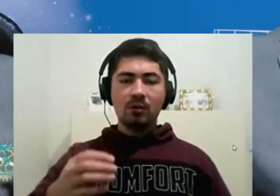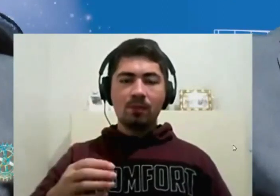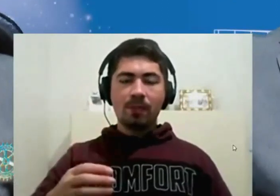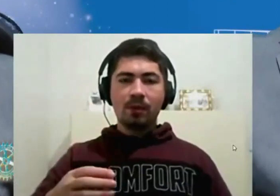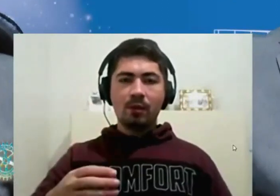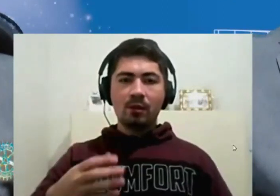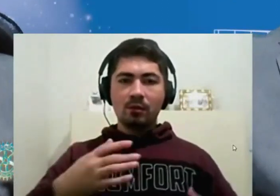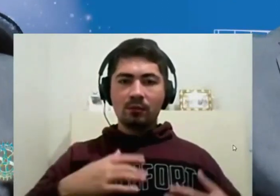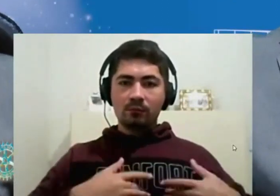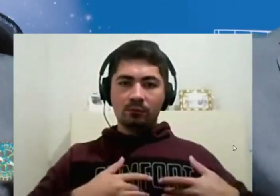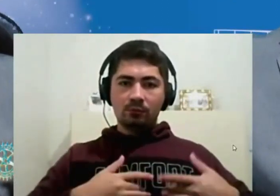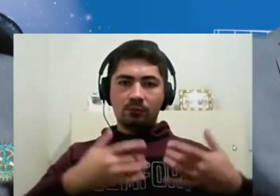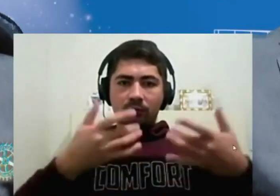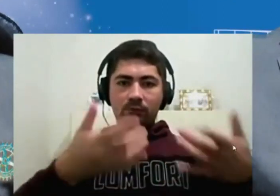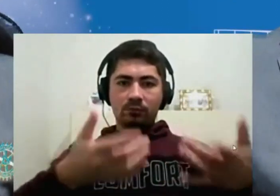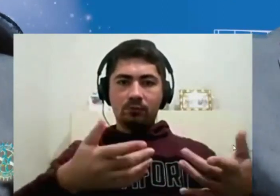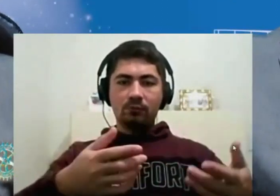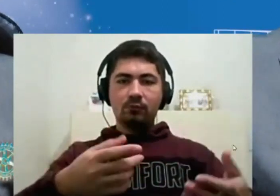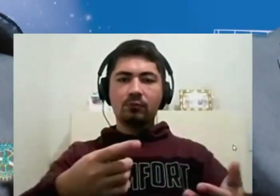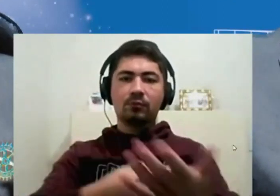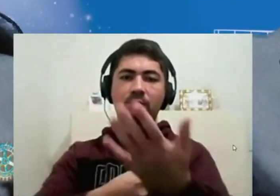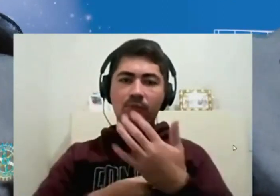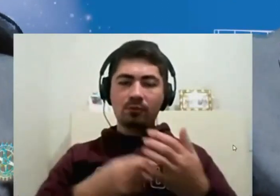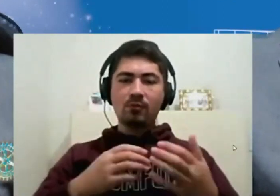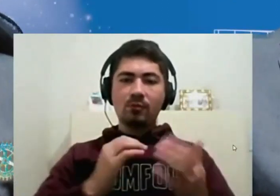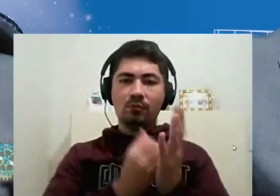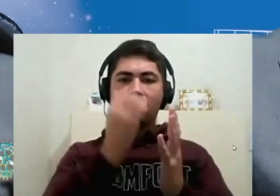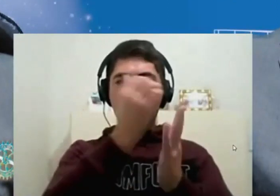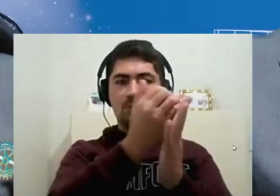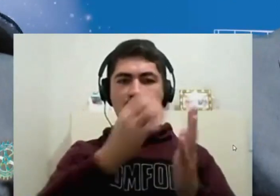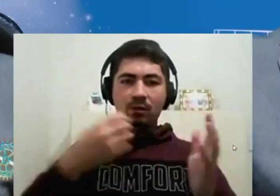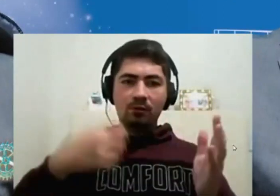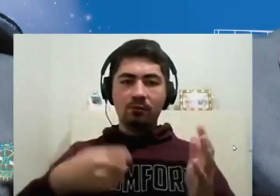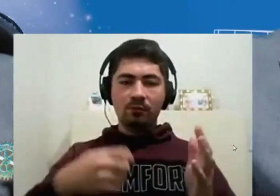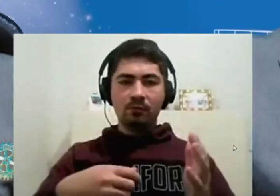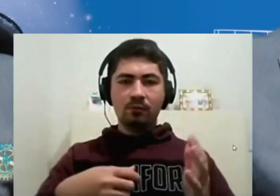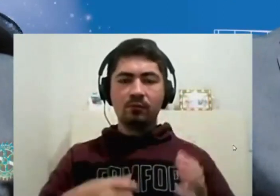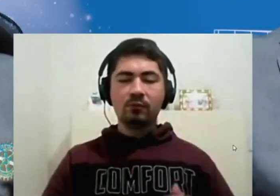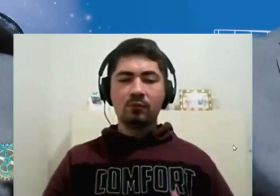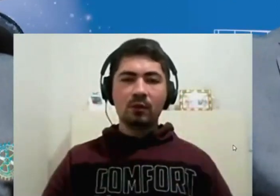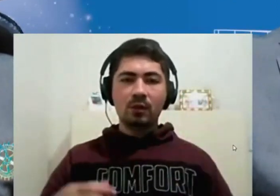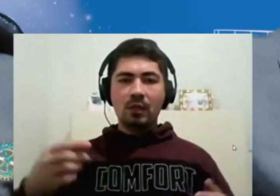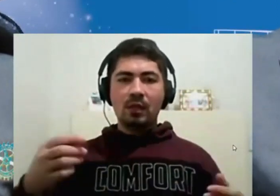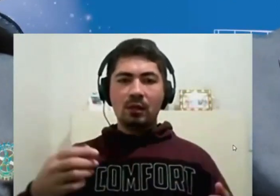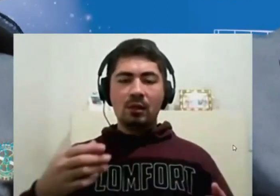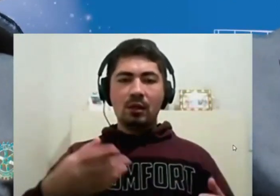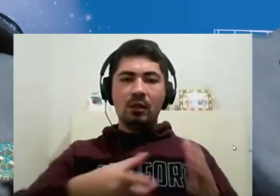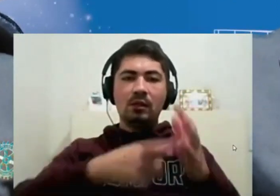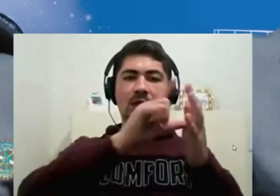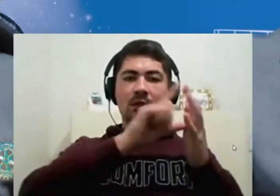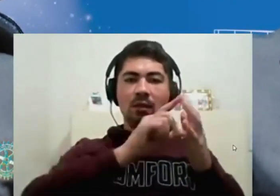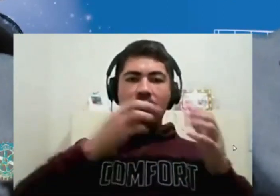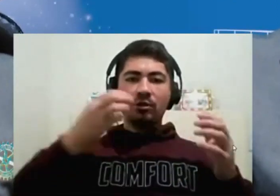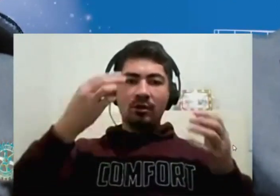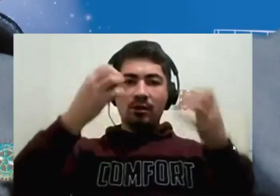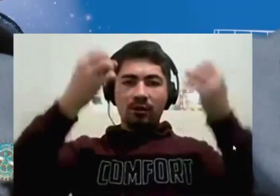serve. Nosso companheiro Pedro Colasso acabou de fazer uma mensagem muito ligada à linha de